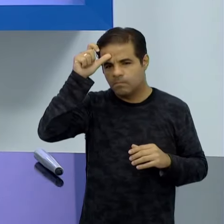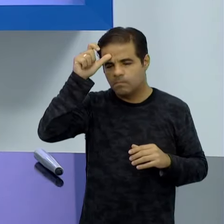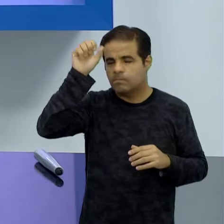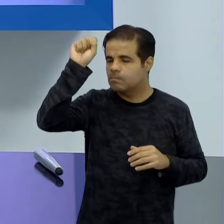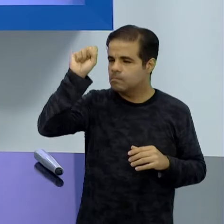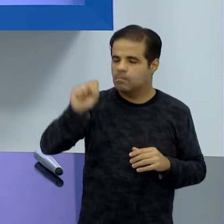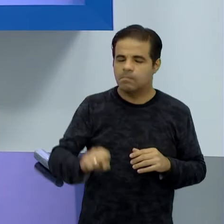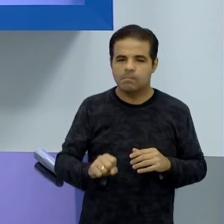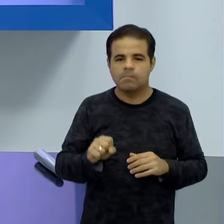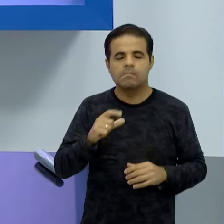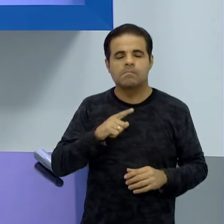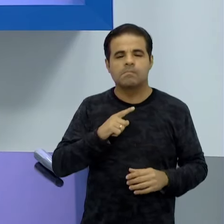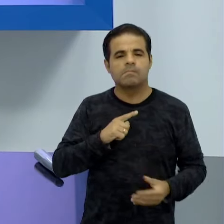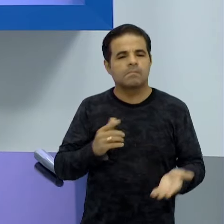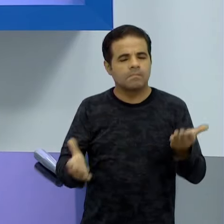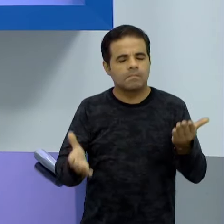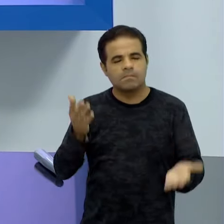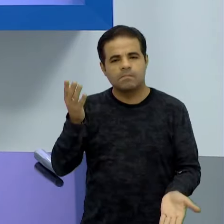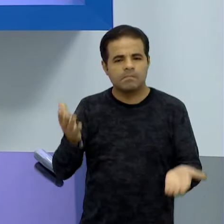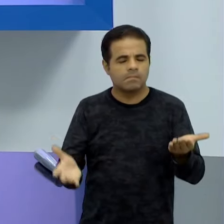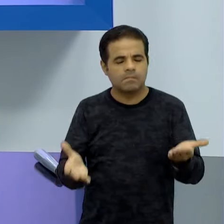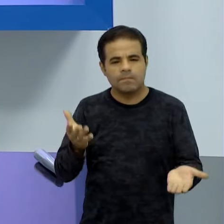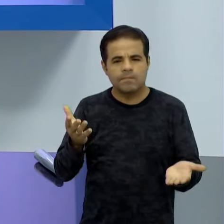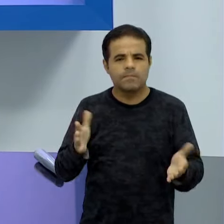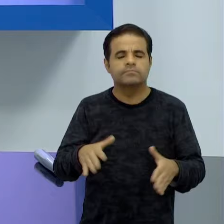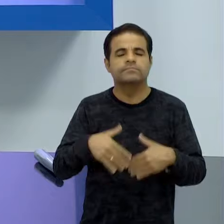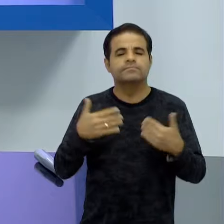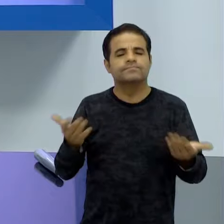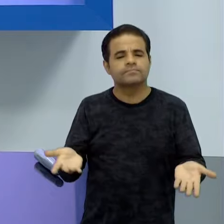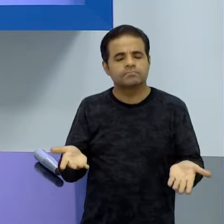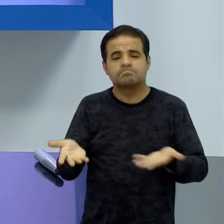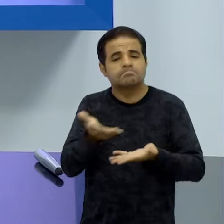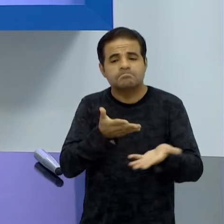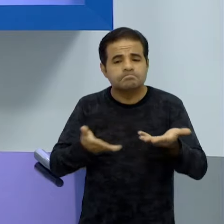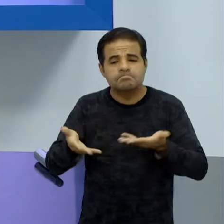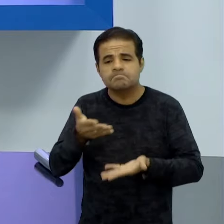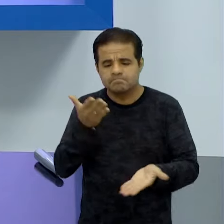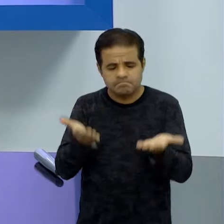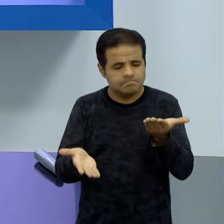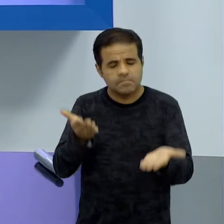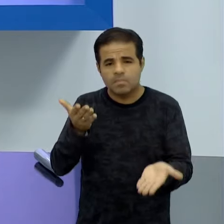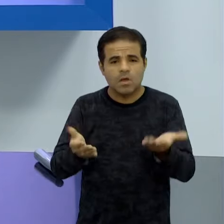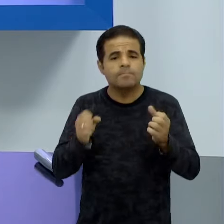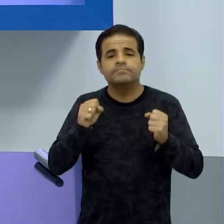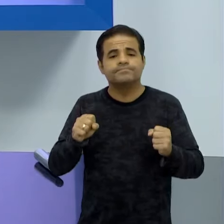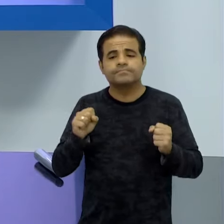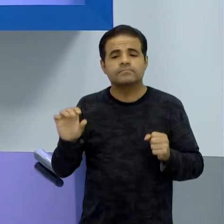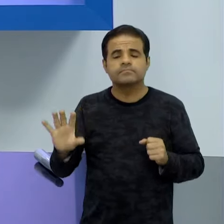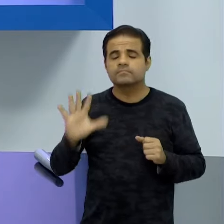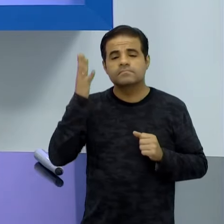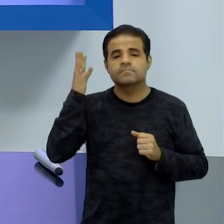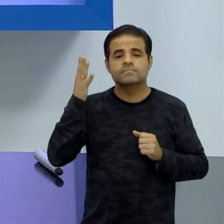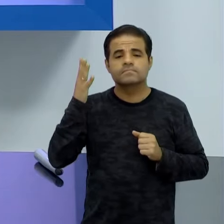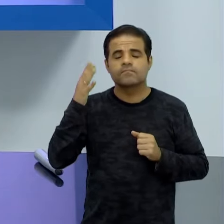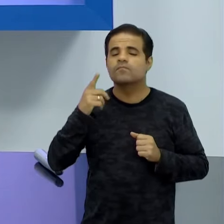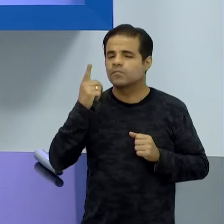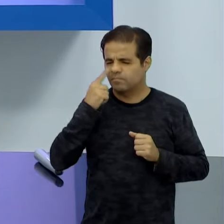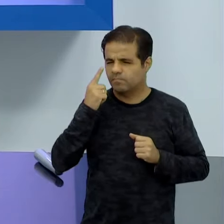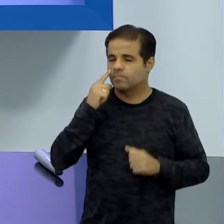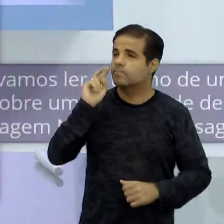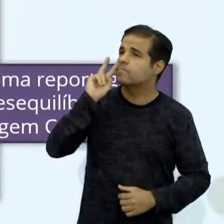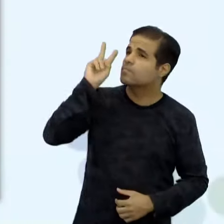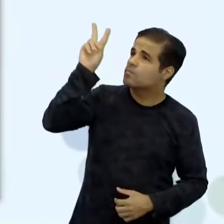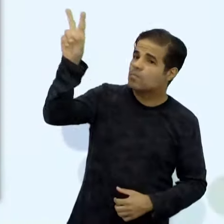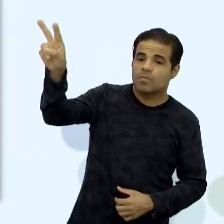que existe esse equilíbrio, né? Mas quando essas relações se desequilibram, o que pode causar? Então vamos dar uma olhada